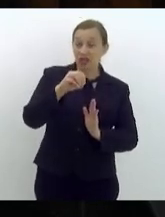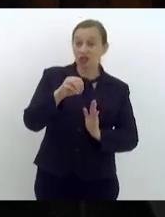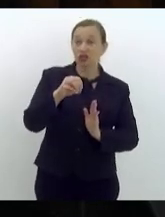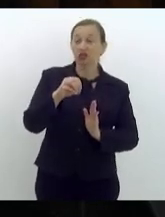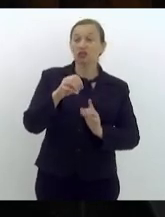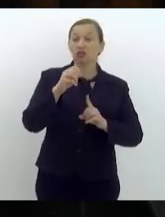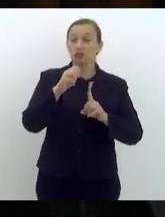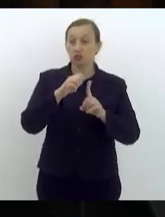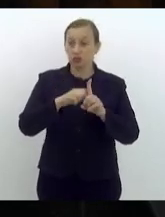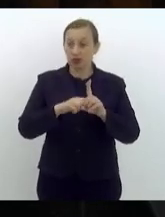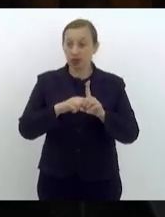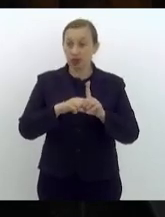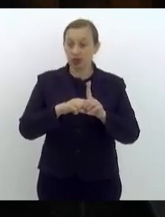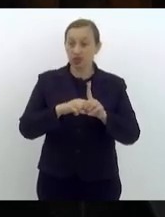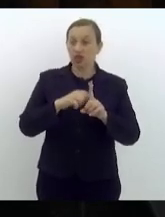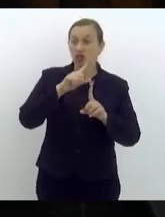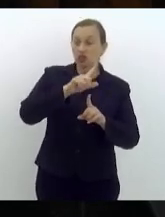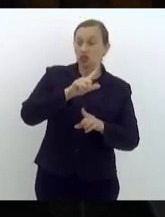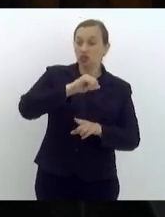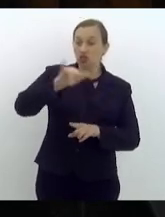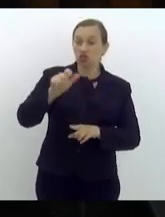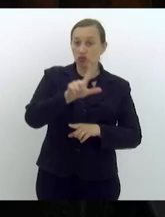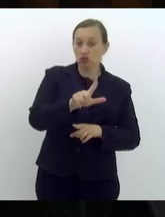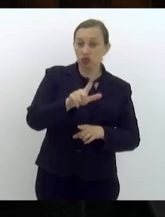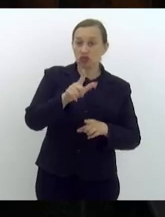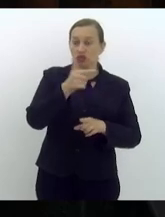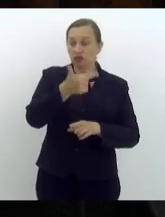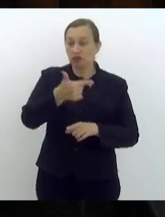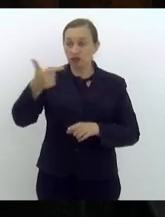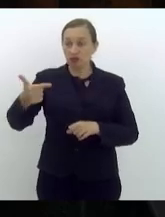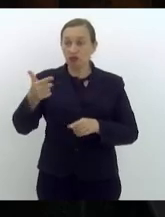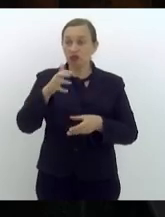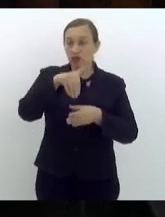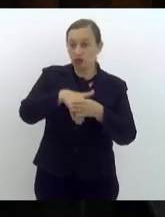10/7/22. E o voto foi rejeitado em